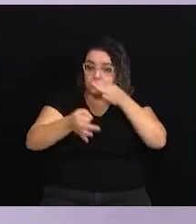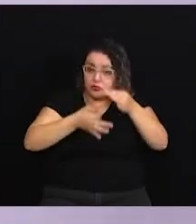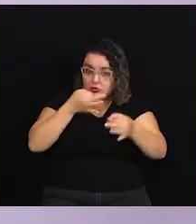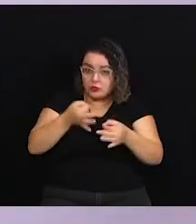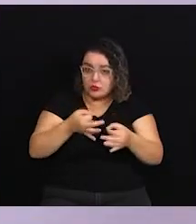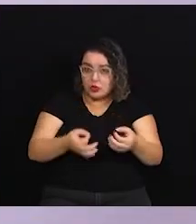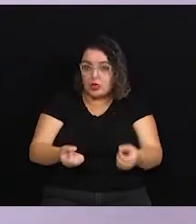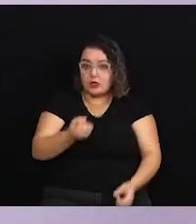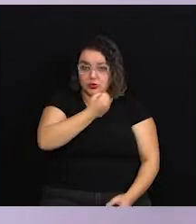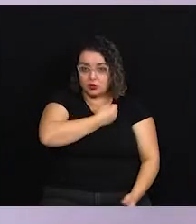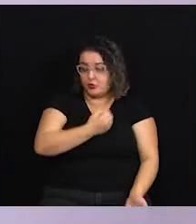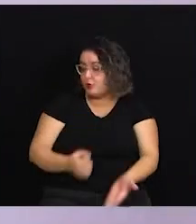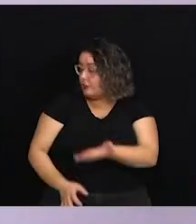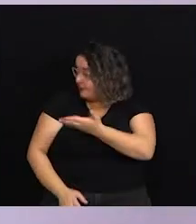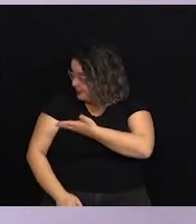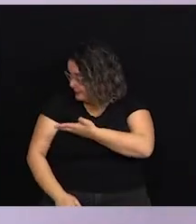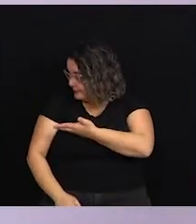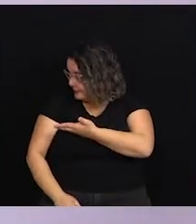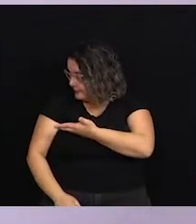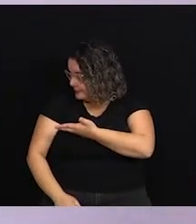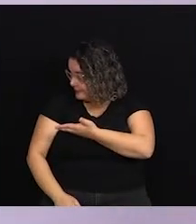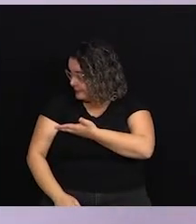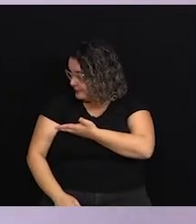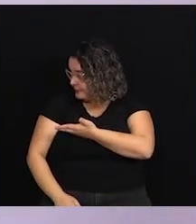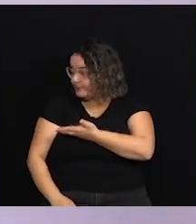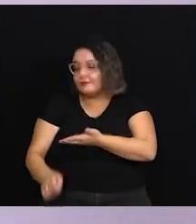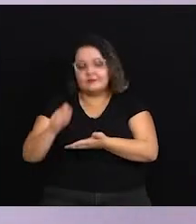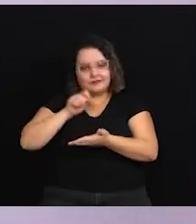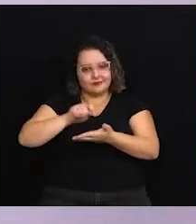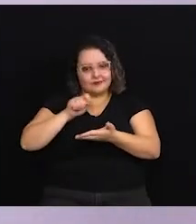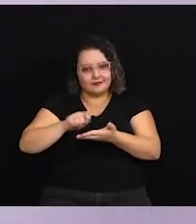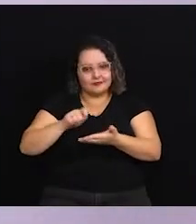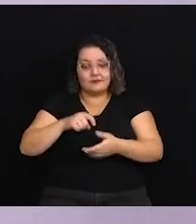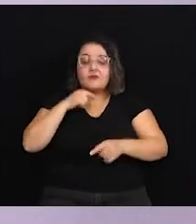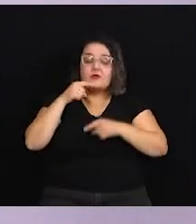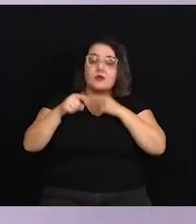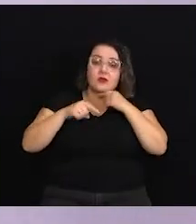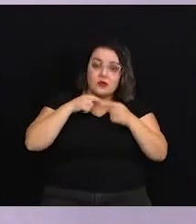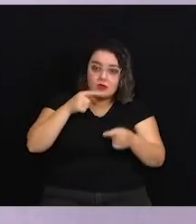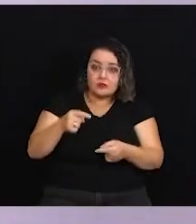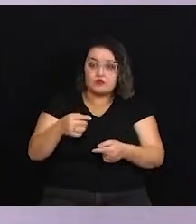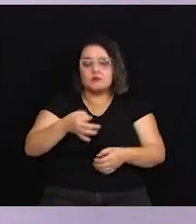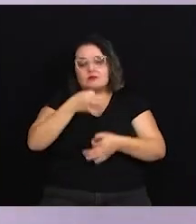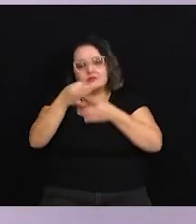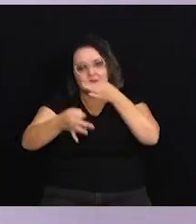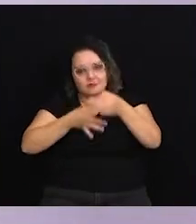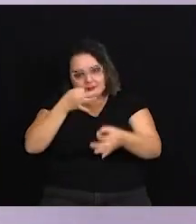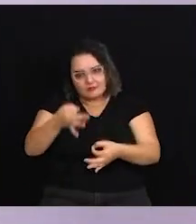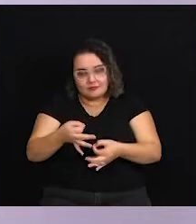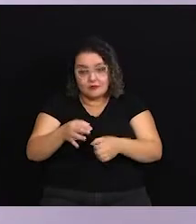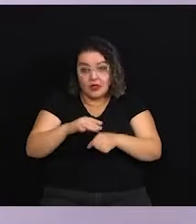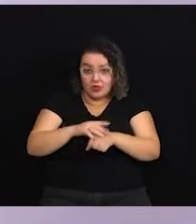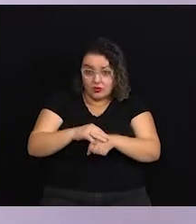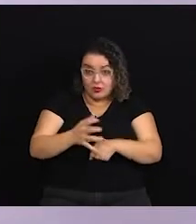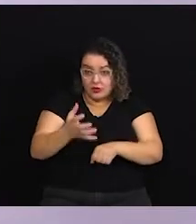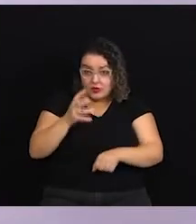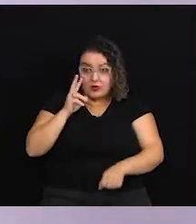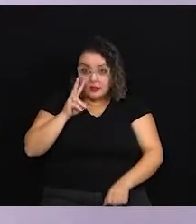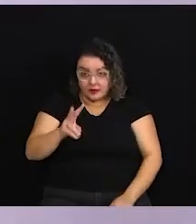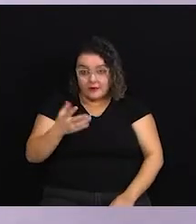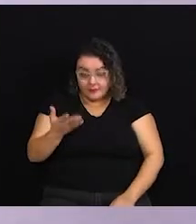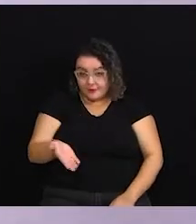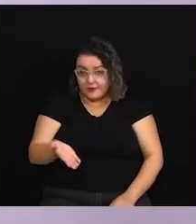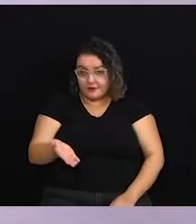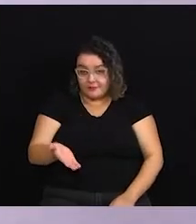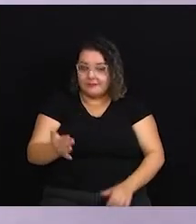tá vendo o WhatsApp é o nosso número anota aí tava alguma dúvida alguma sugestão de alguma doença que quer ver aqui no